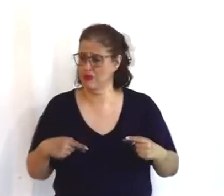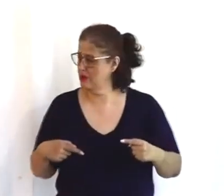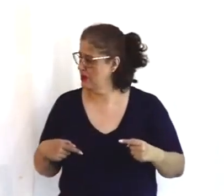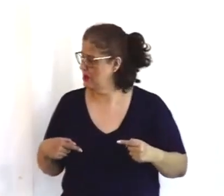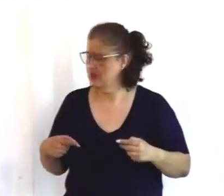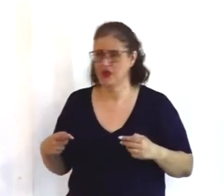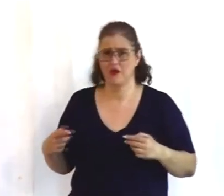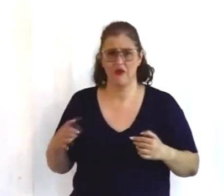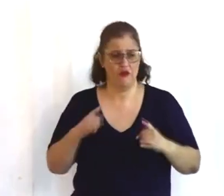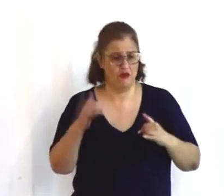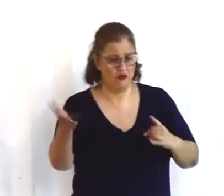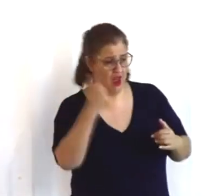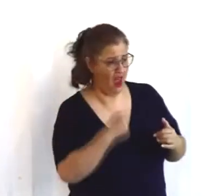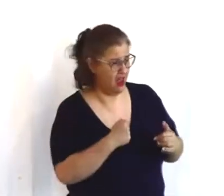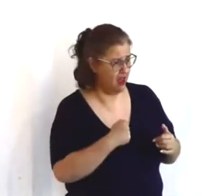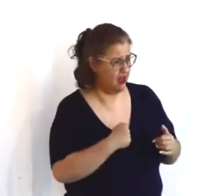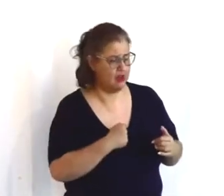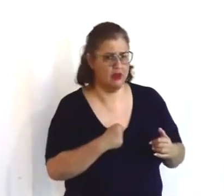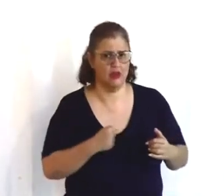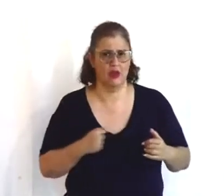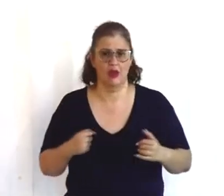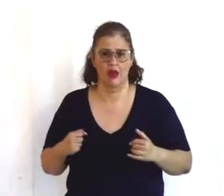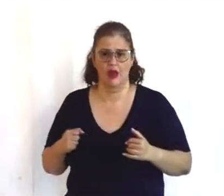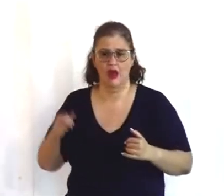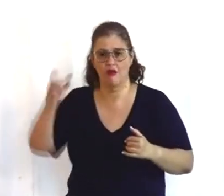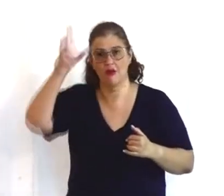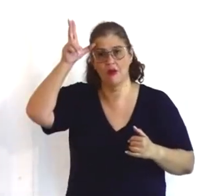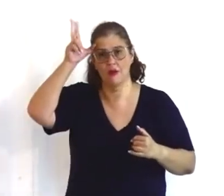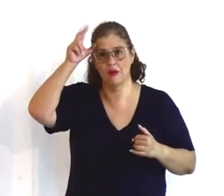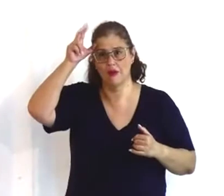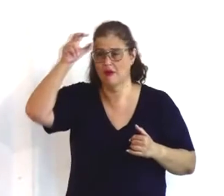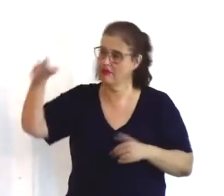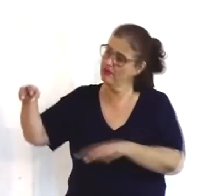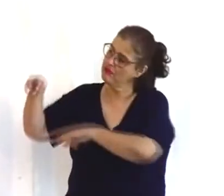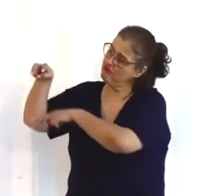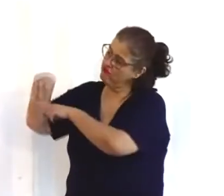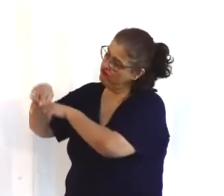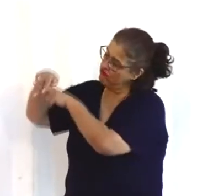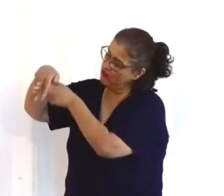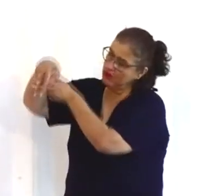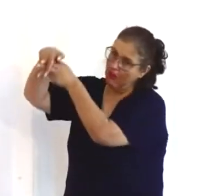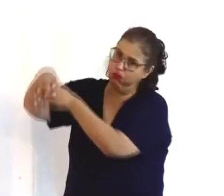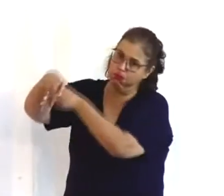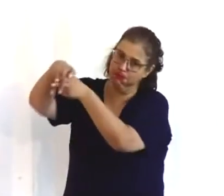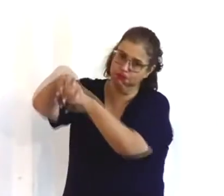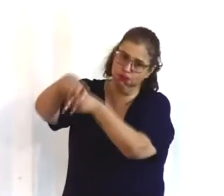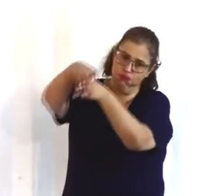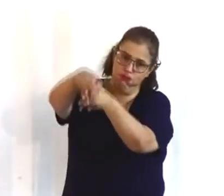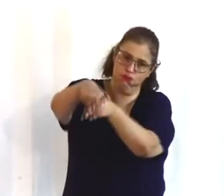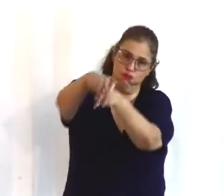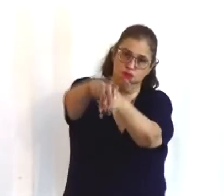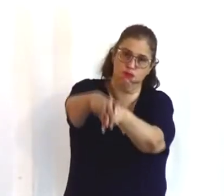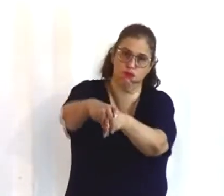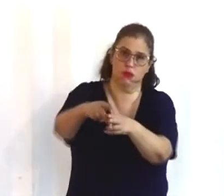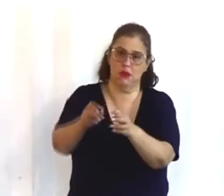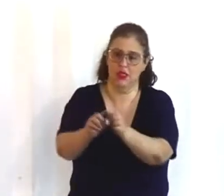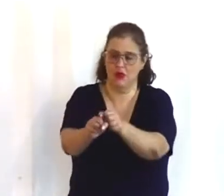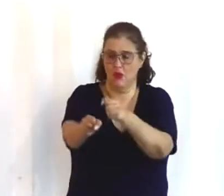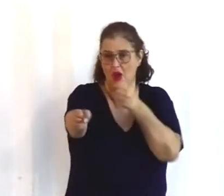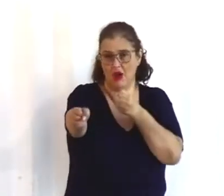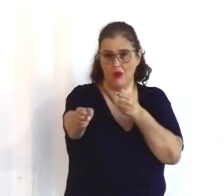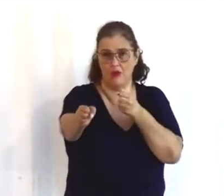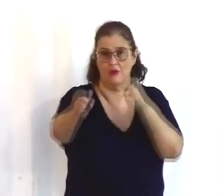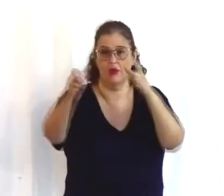então, e eis um cavalo branco, e o seu cavaleiro com um arco, e foi-lhe dada uma